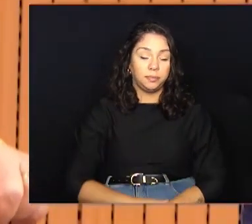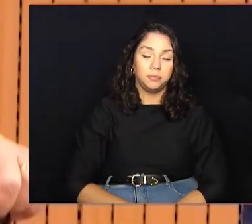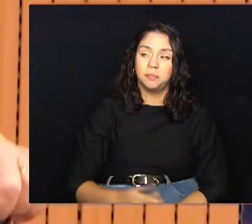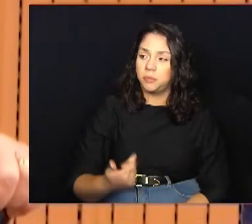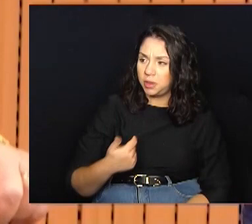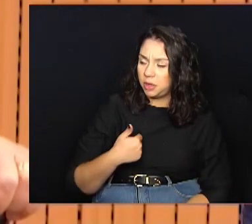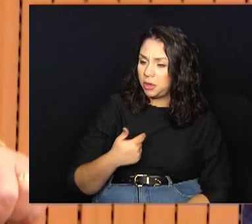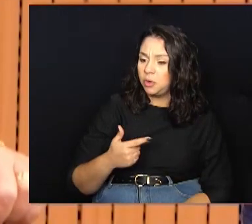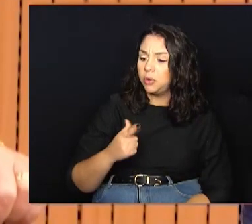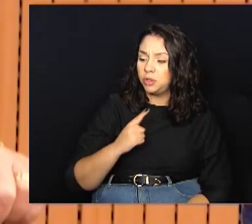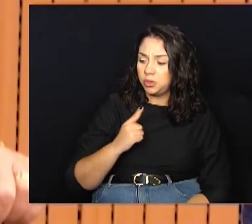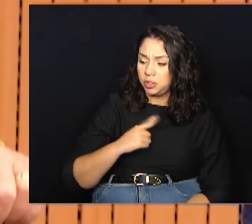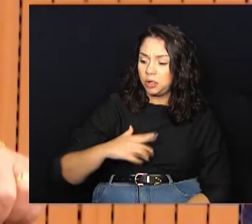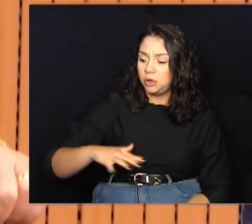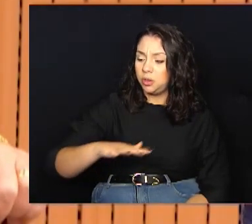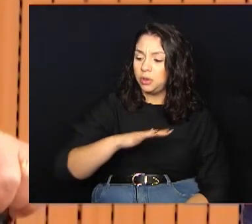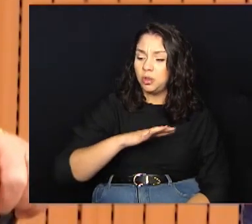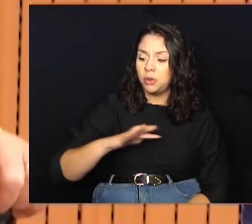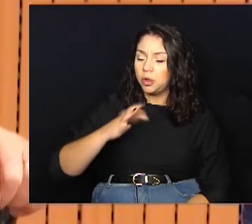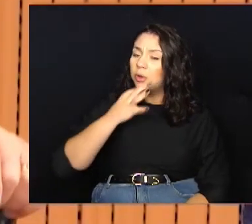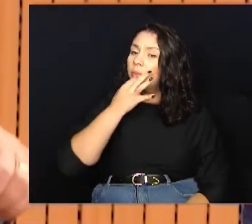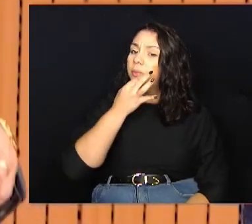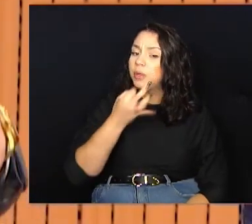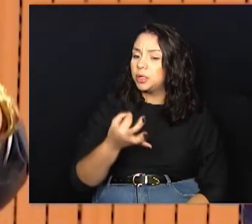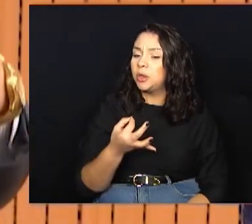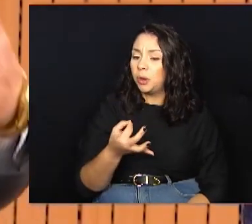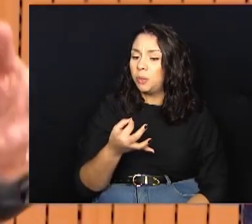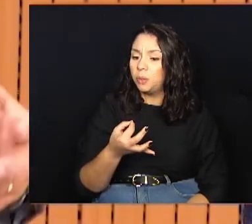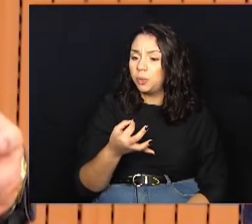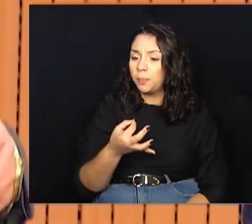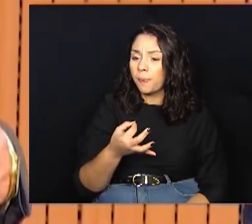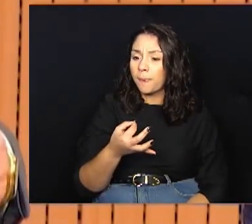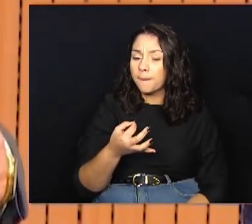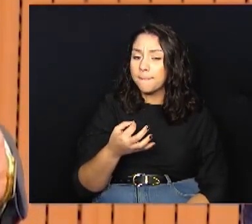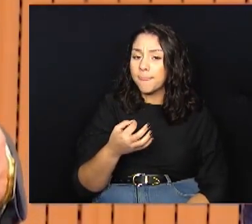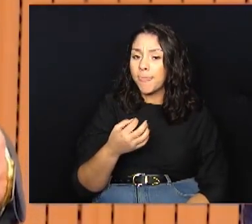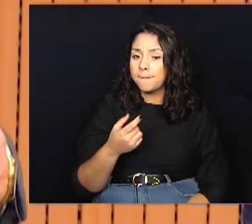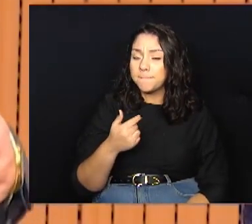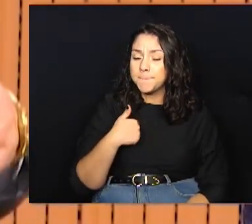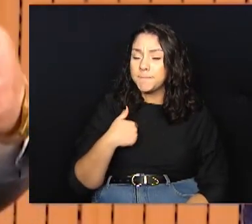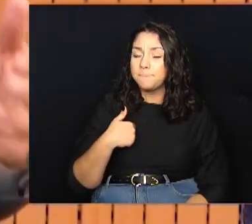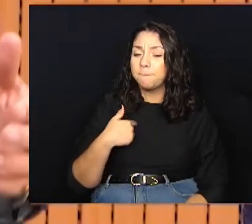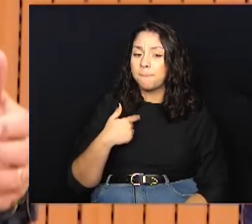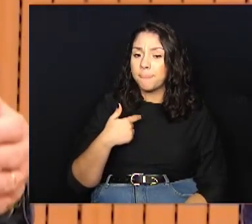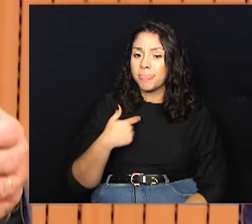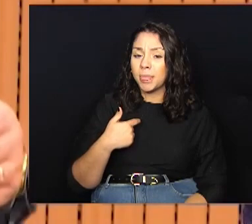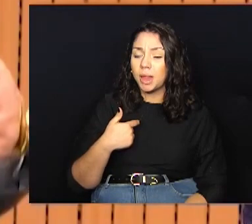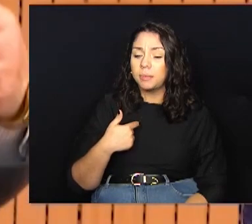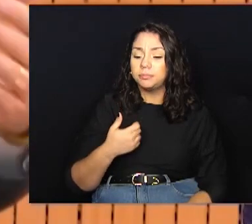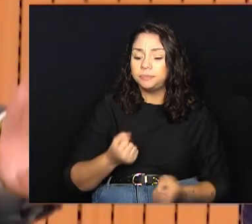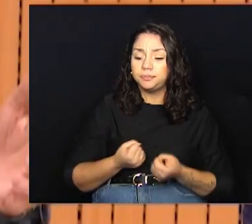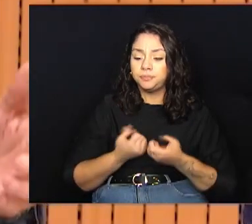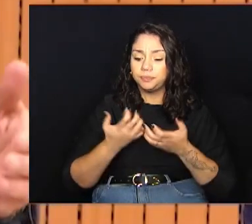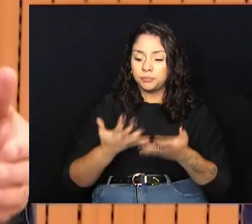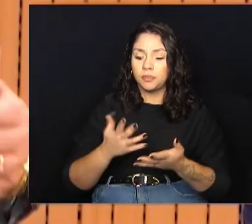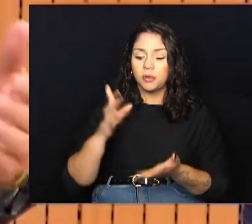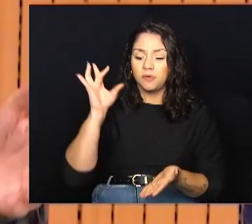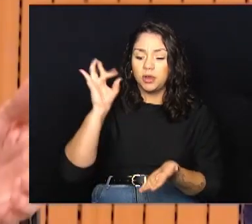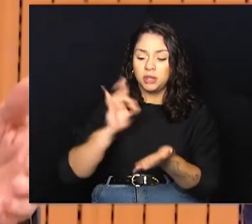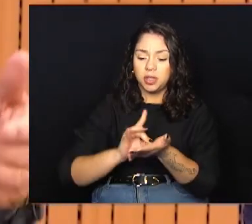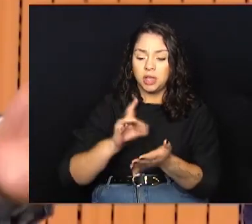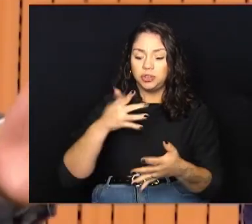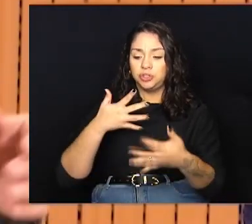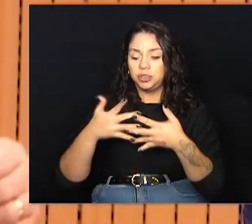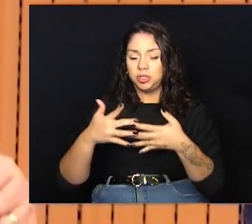operar eu levar a semente da Verdade da Transparência